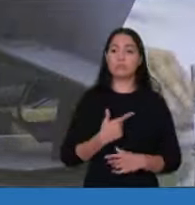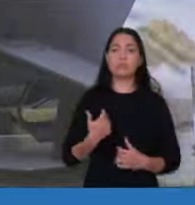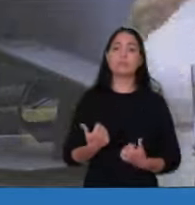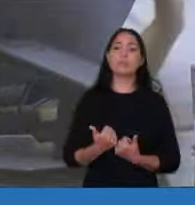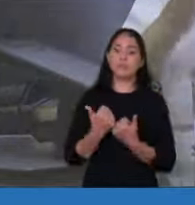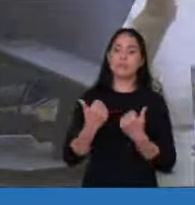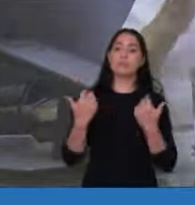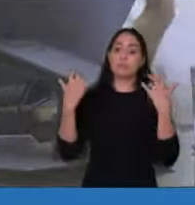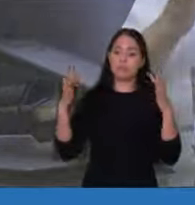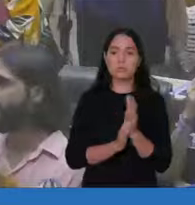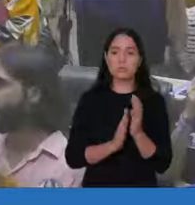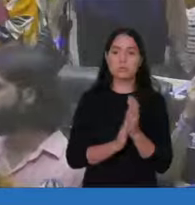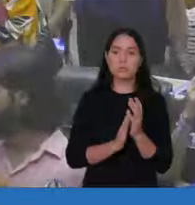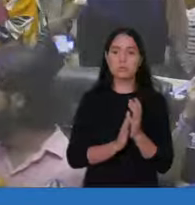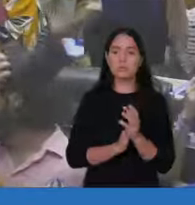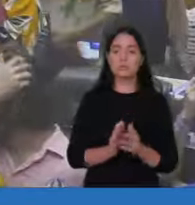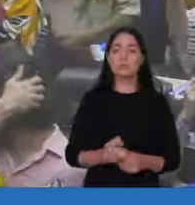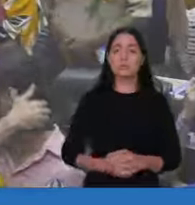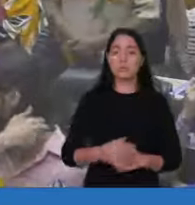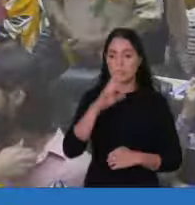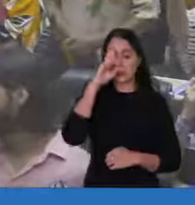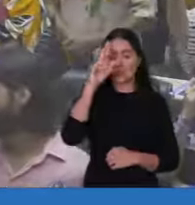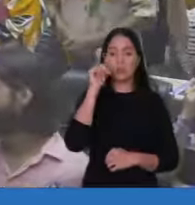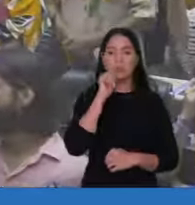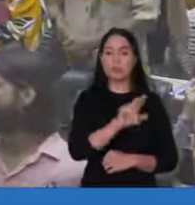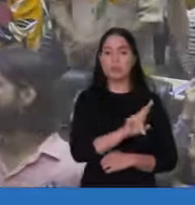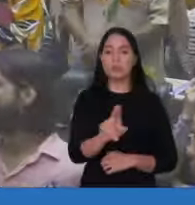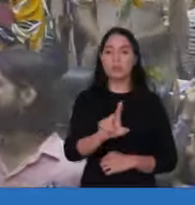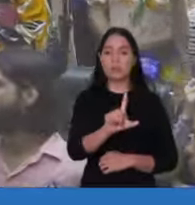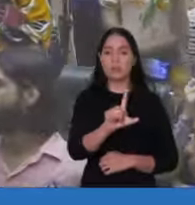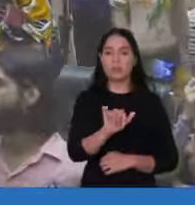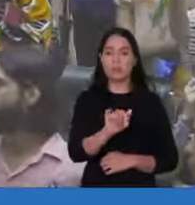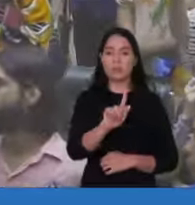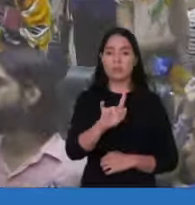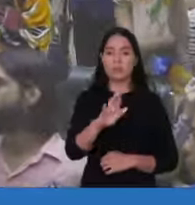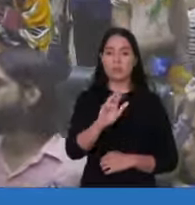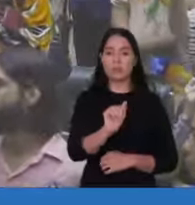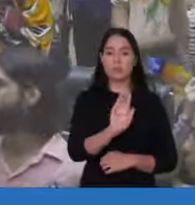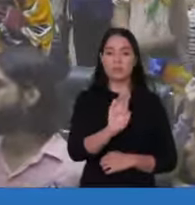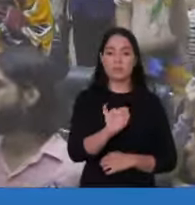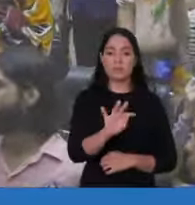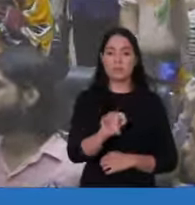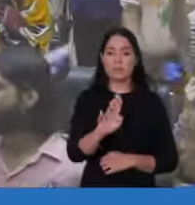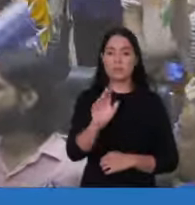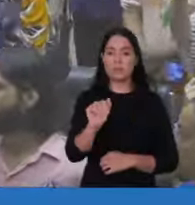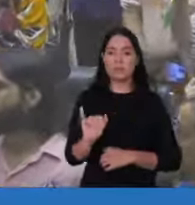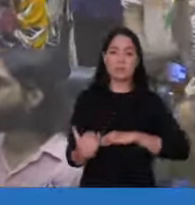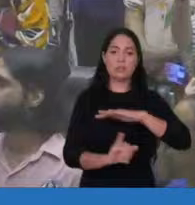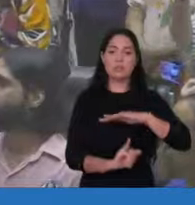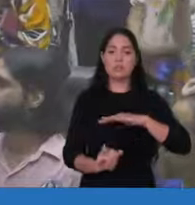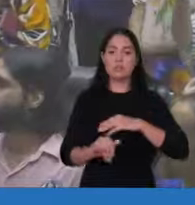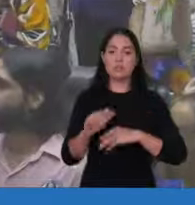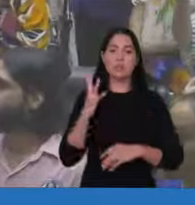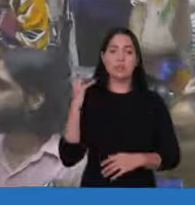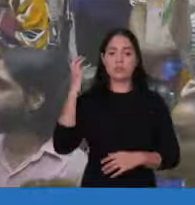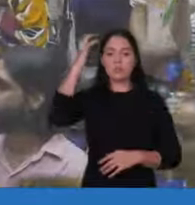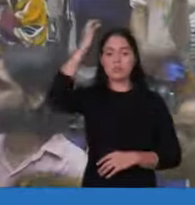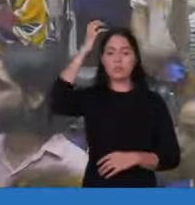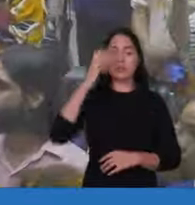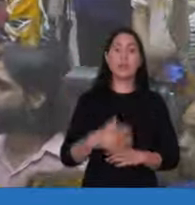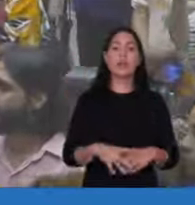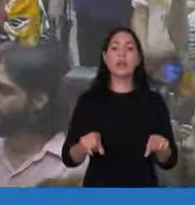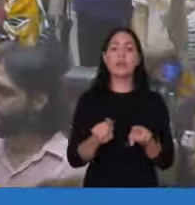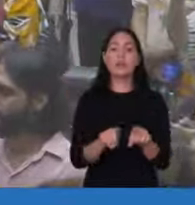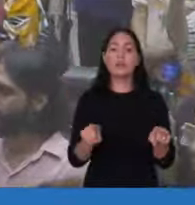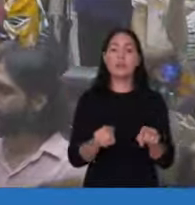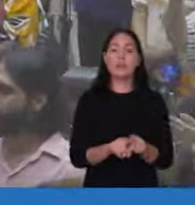e gratidão. Diretora executiva do Instituto Marielle, a senhora Paula Corade,